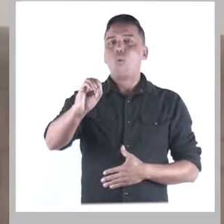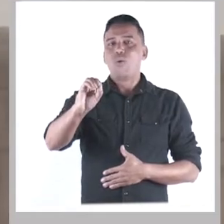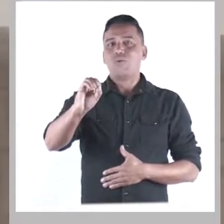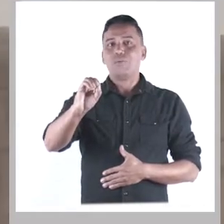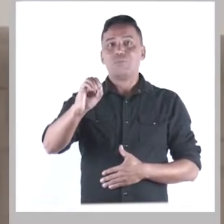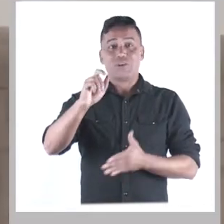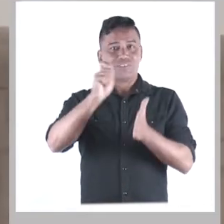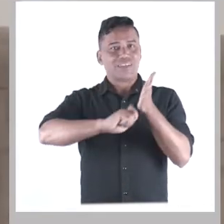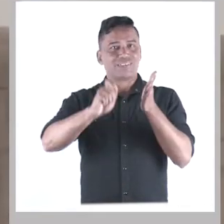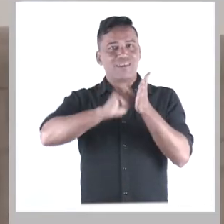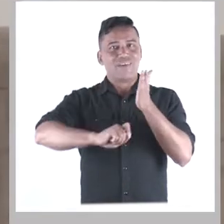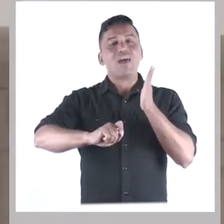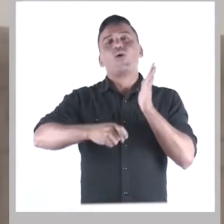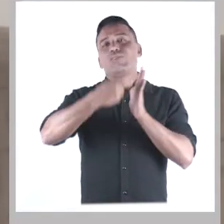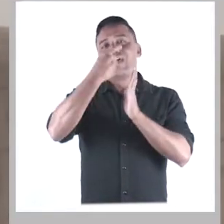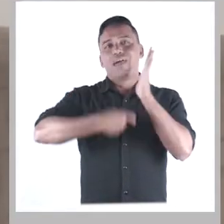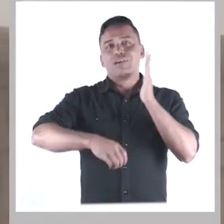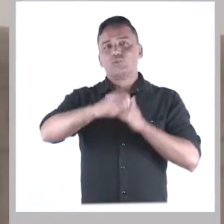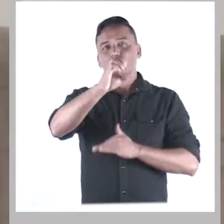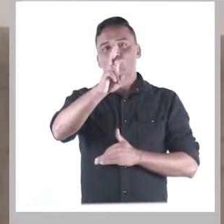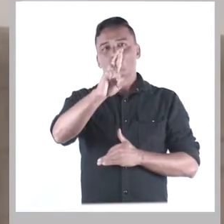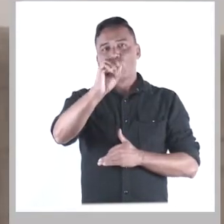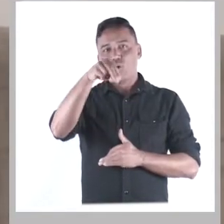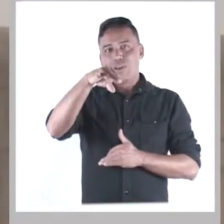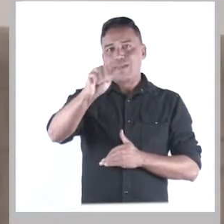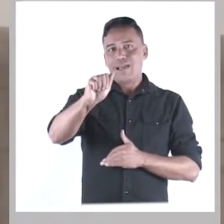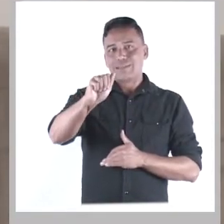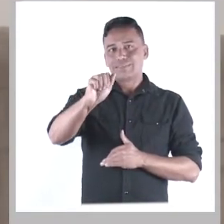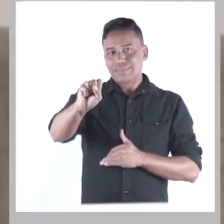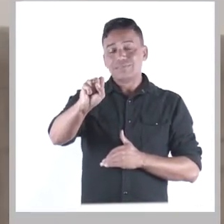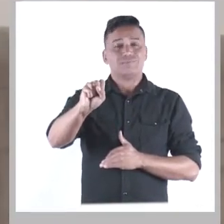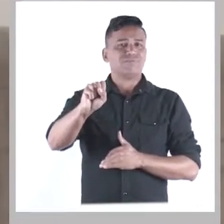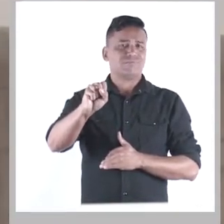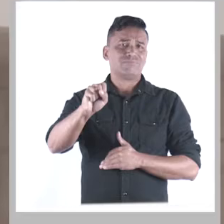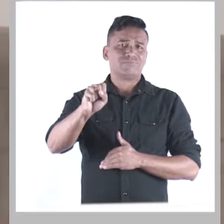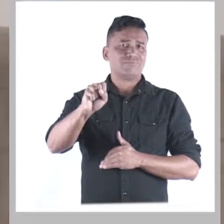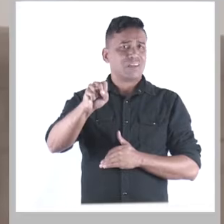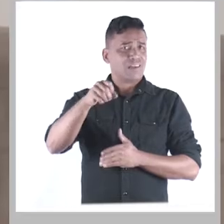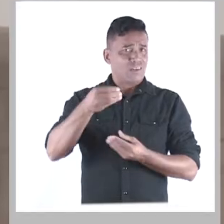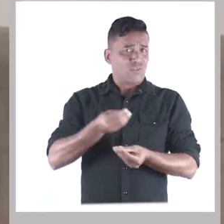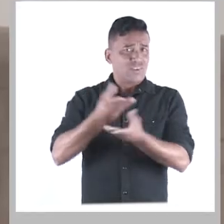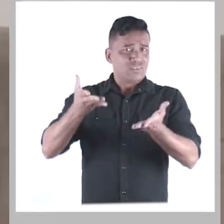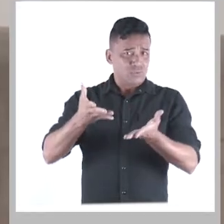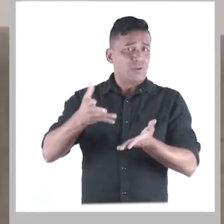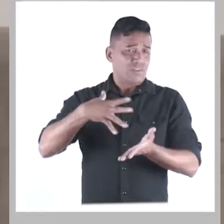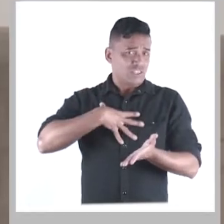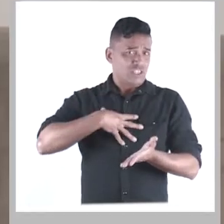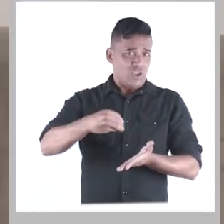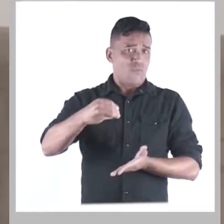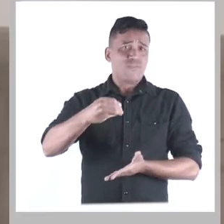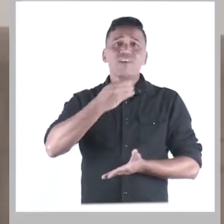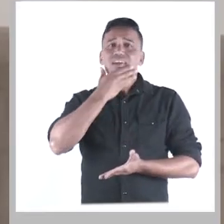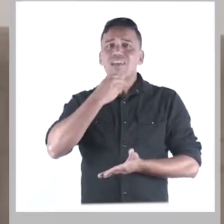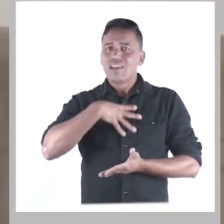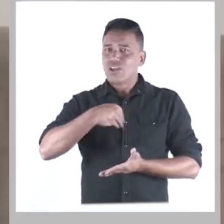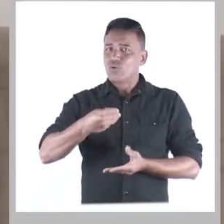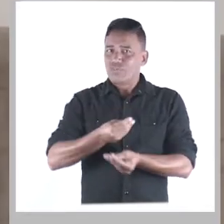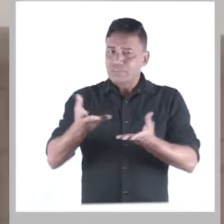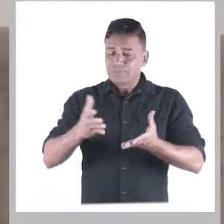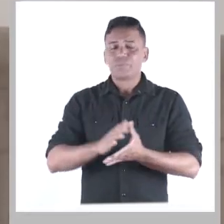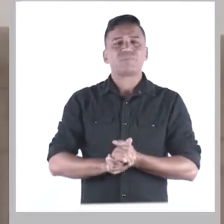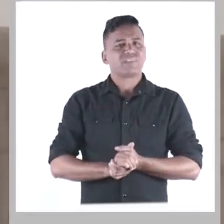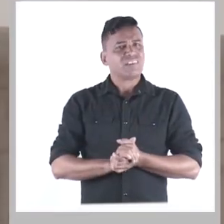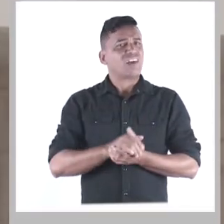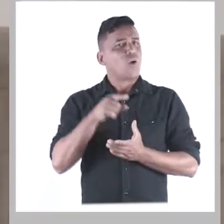escreveu muitas crônicas Sim. para ele, né, Dalva? E aí eu queria que você contasse, que parece que